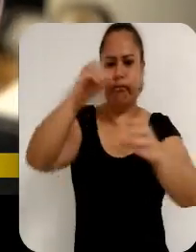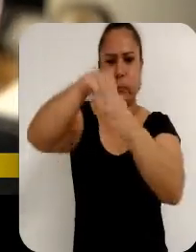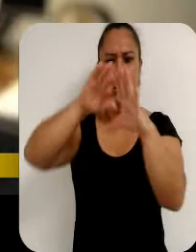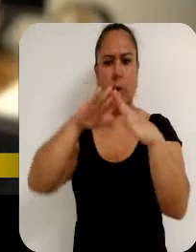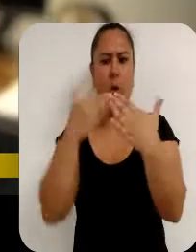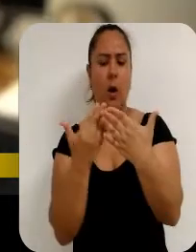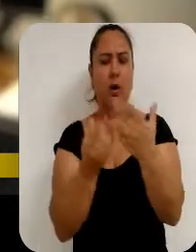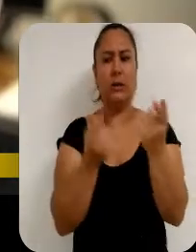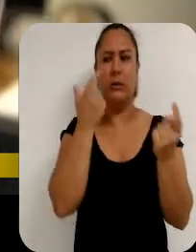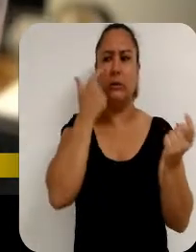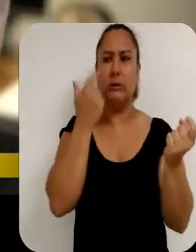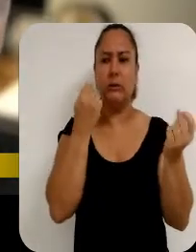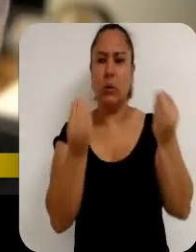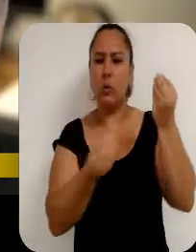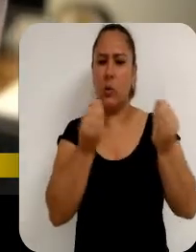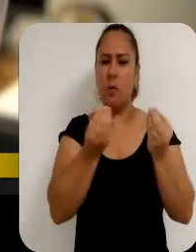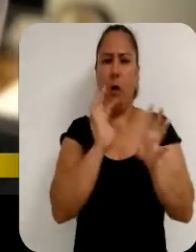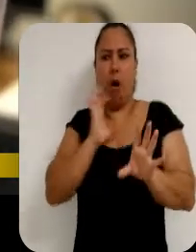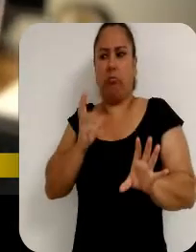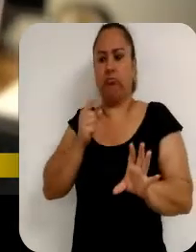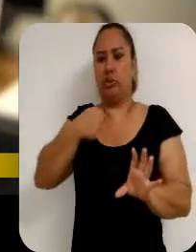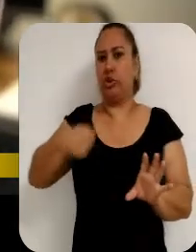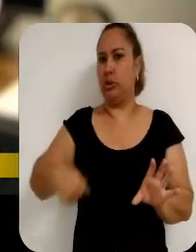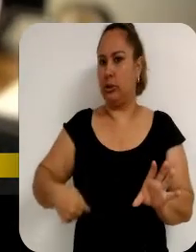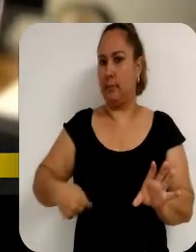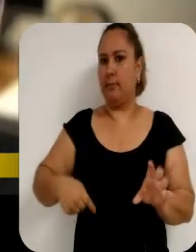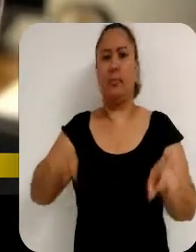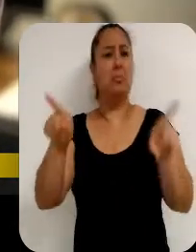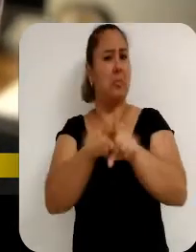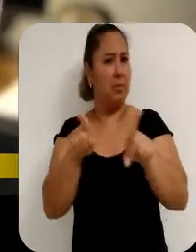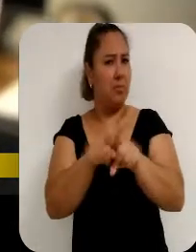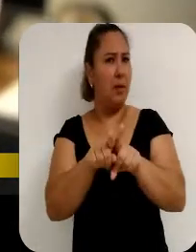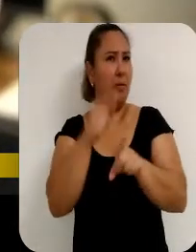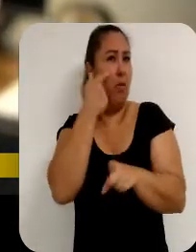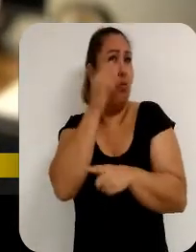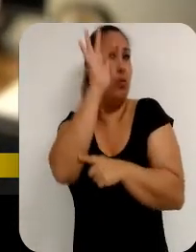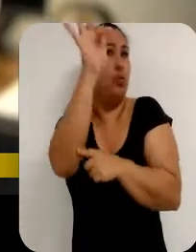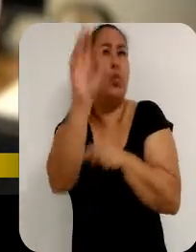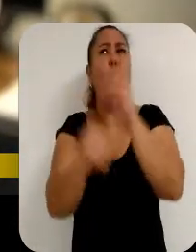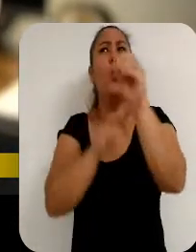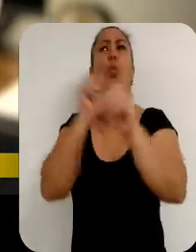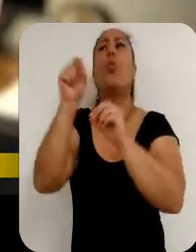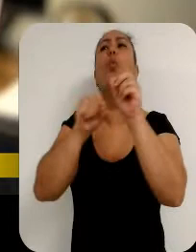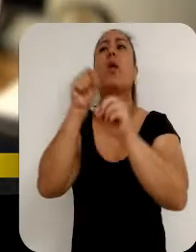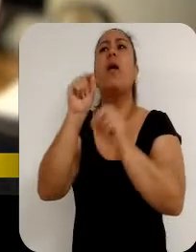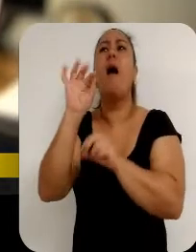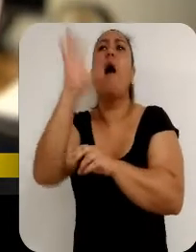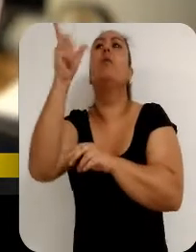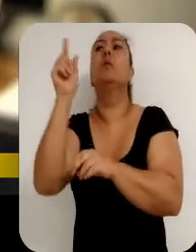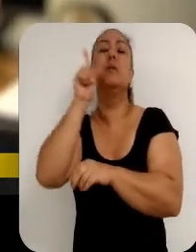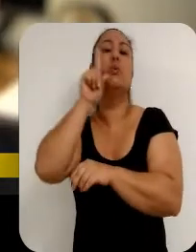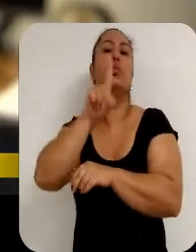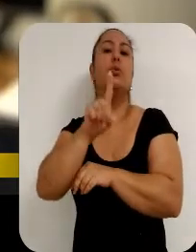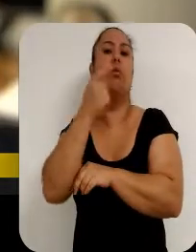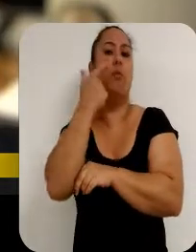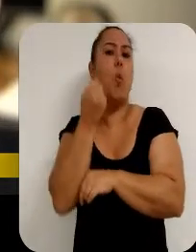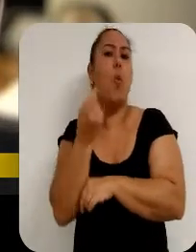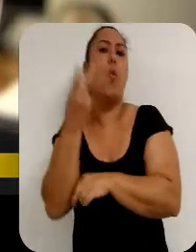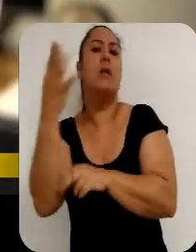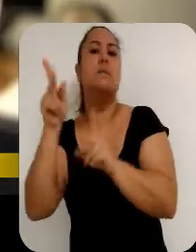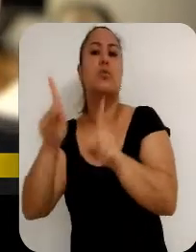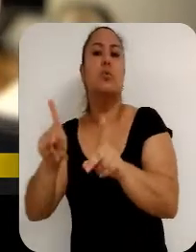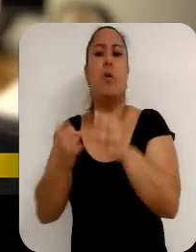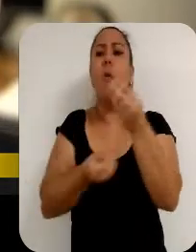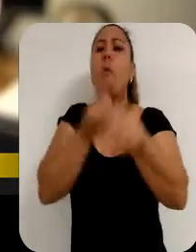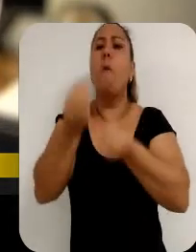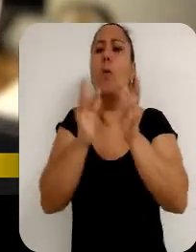China. Também projetaram o que aconteceria nos Estados Unidos, em termos de número de casos e transmissão. Então, infelizmente, eu